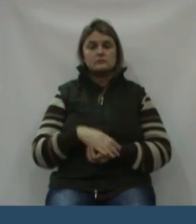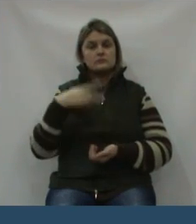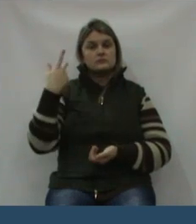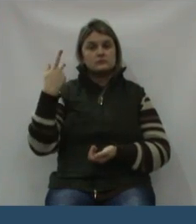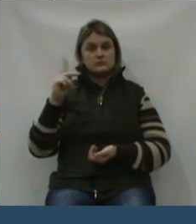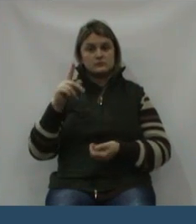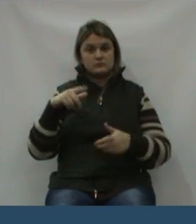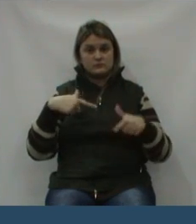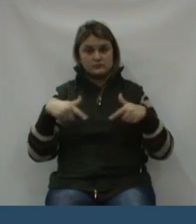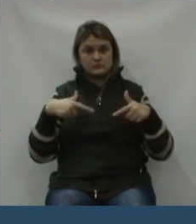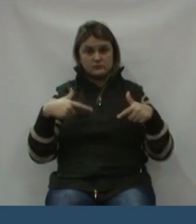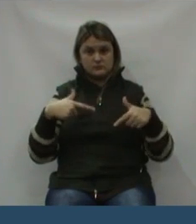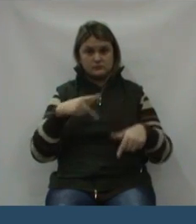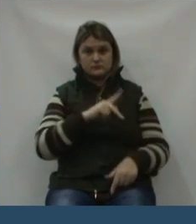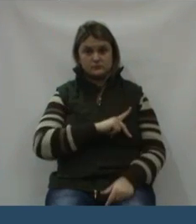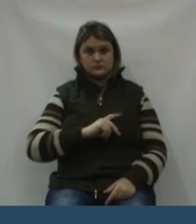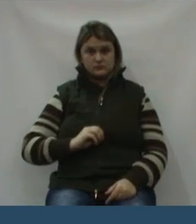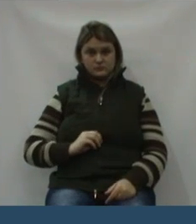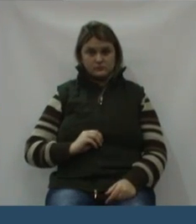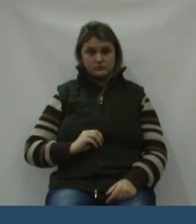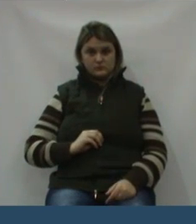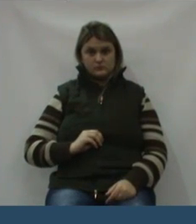para ocupar um cargo público